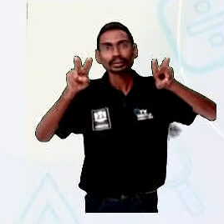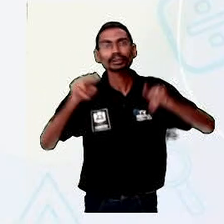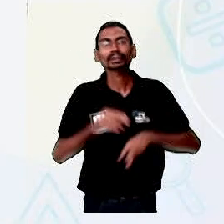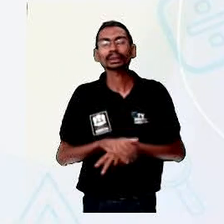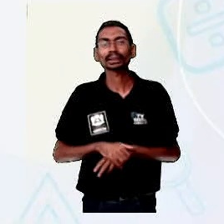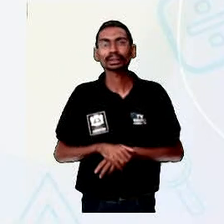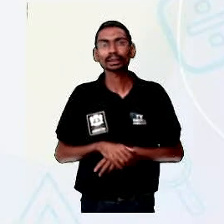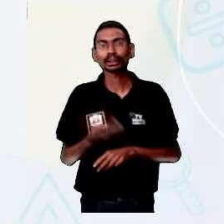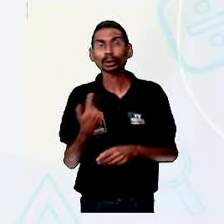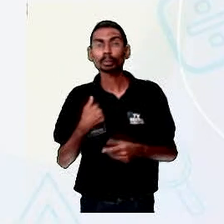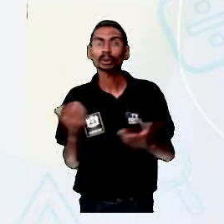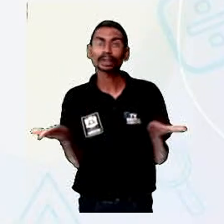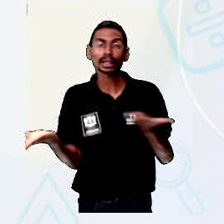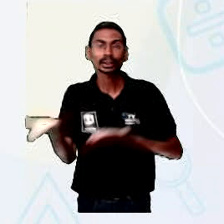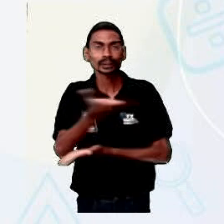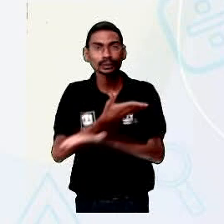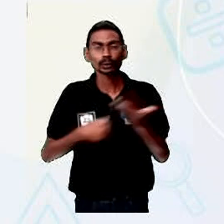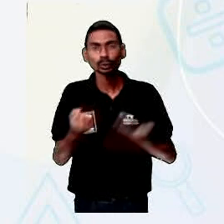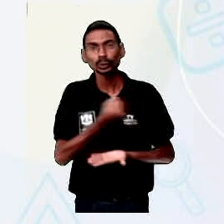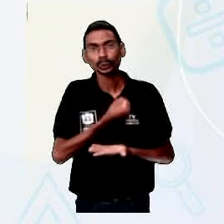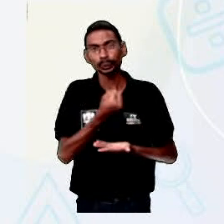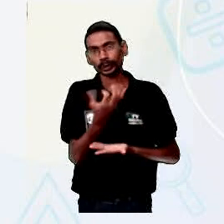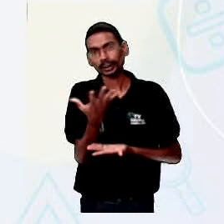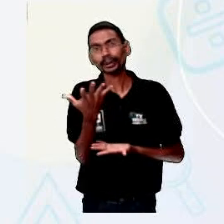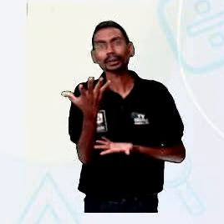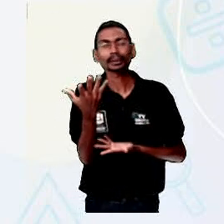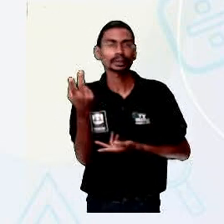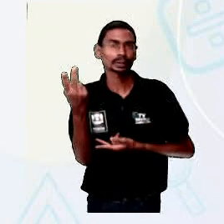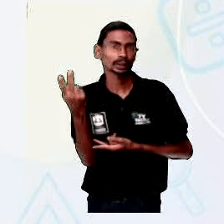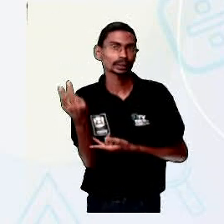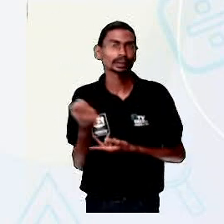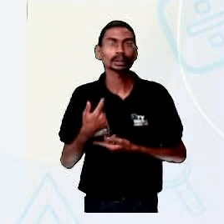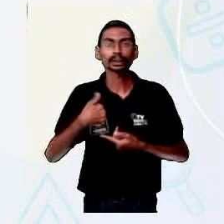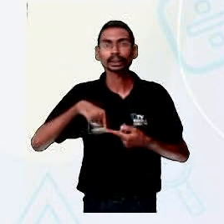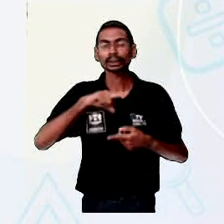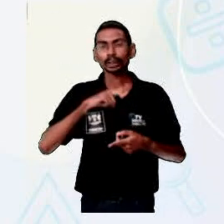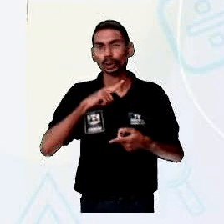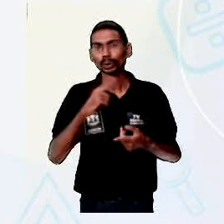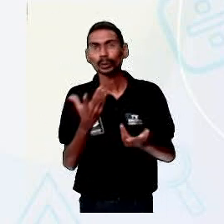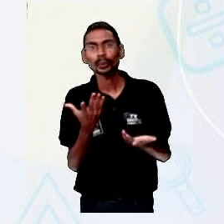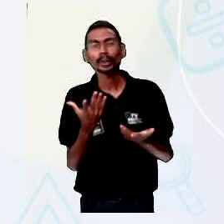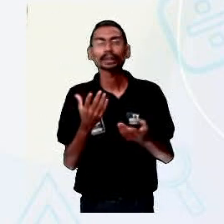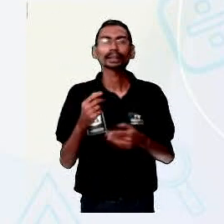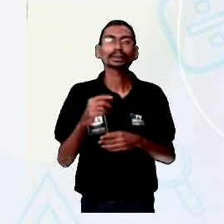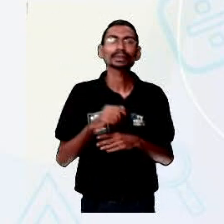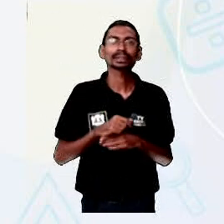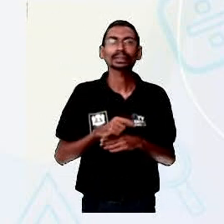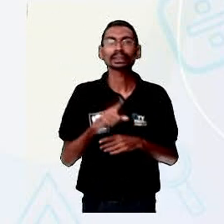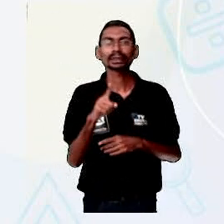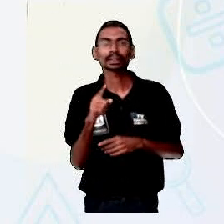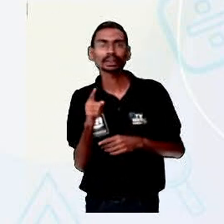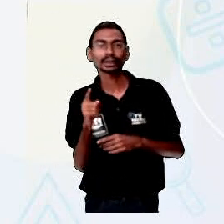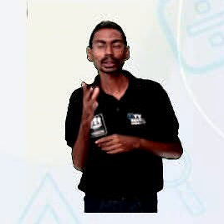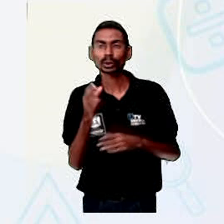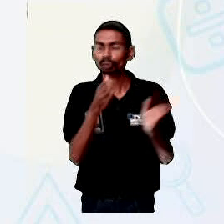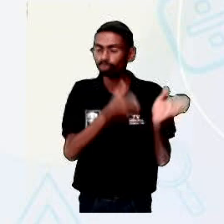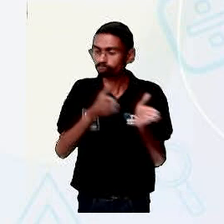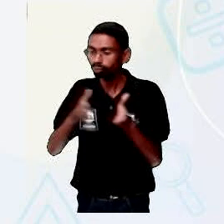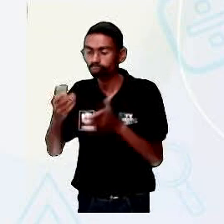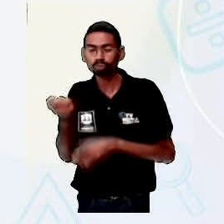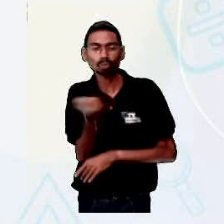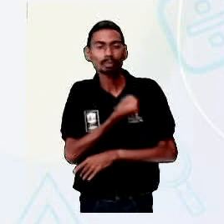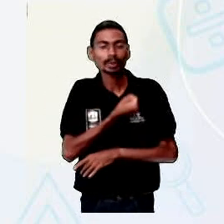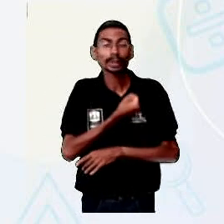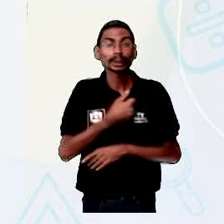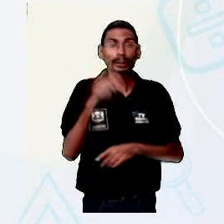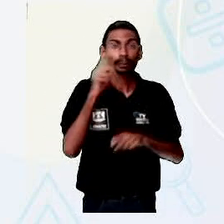relacionar a quantidade de números naturais que existem entre uma sequência numérica. Aí eu preciso ter cuidado com